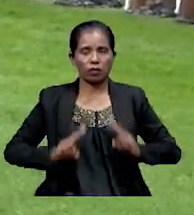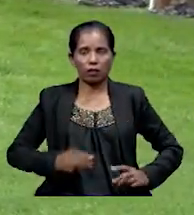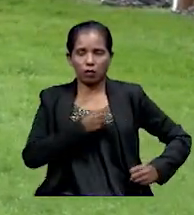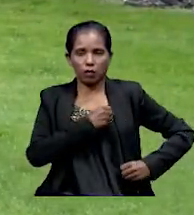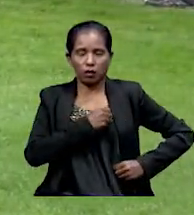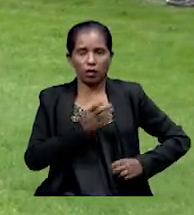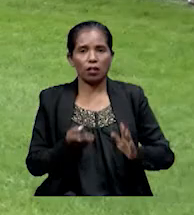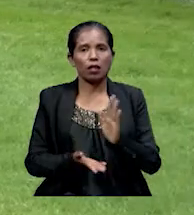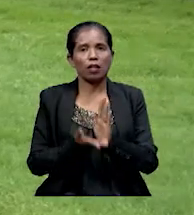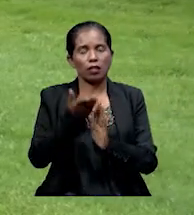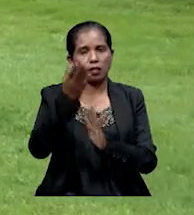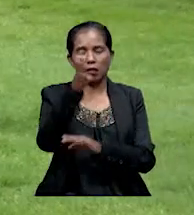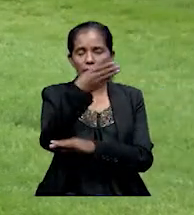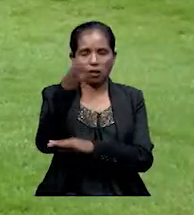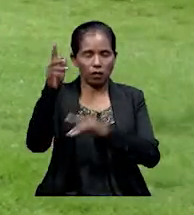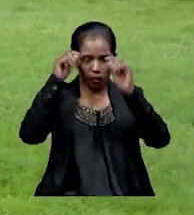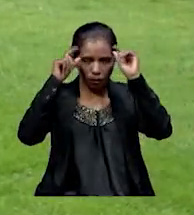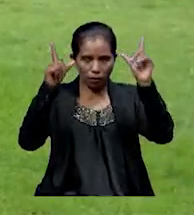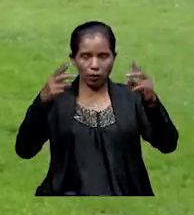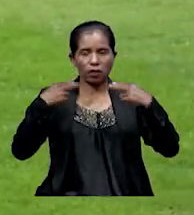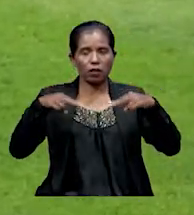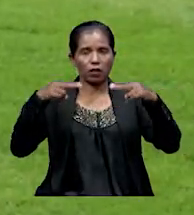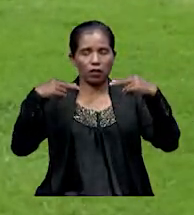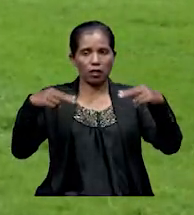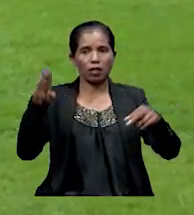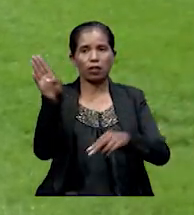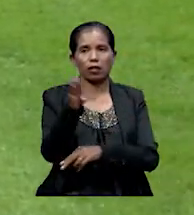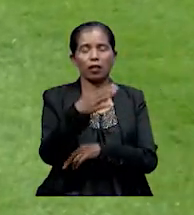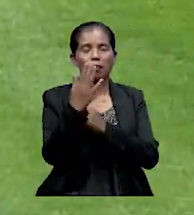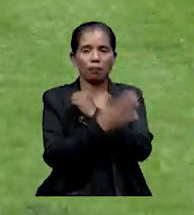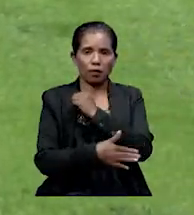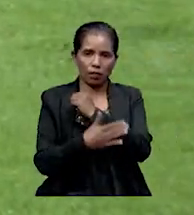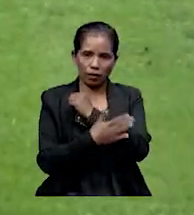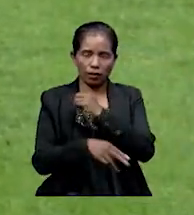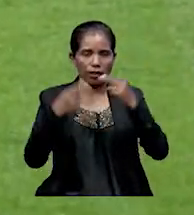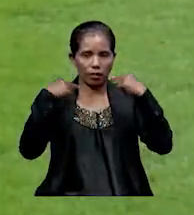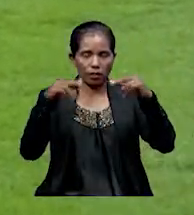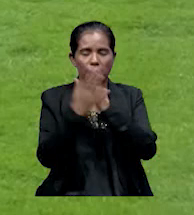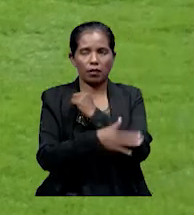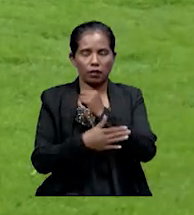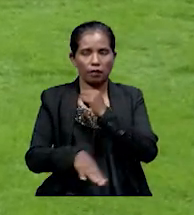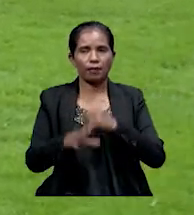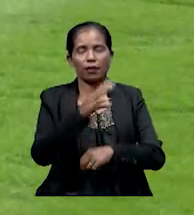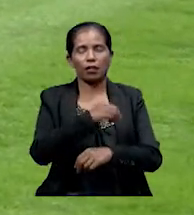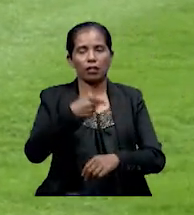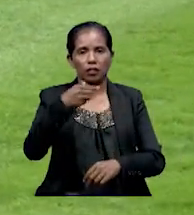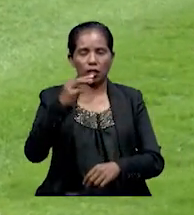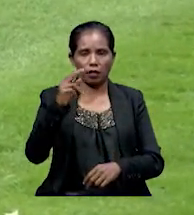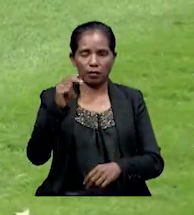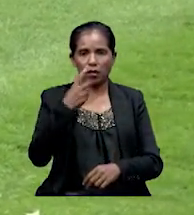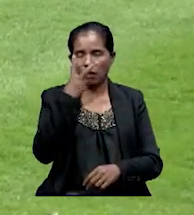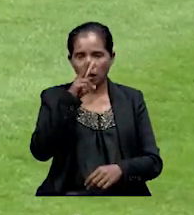República Democrática de Timor-Leste no canto hino nacional Pátria, Pátria. Liu-se comunicado no BGM na sexta e a página